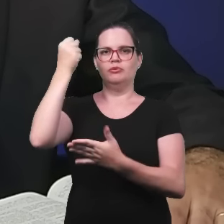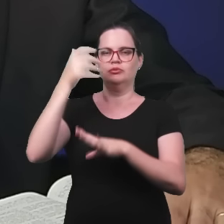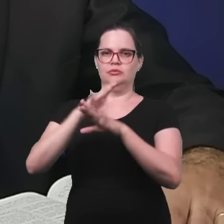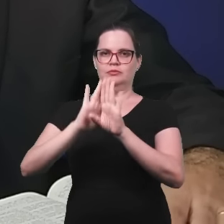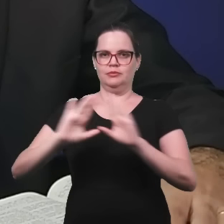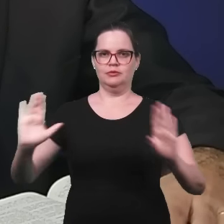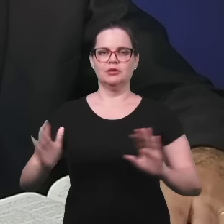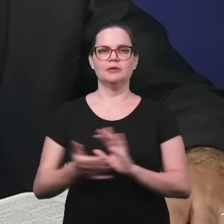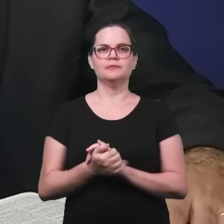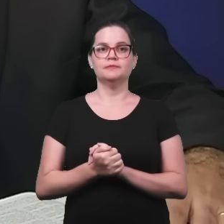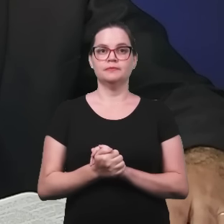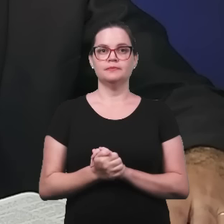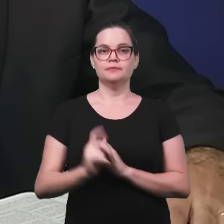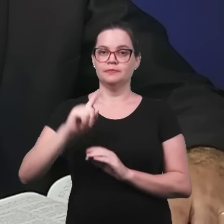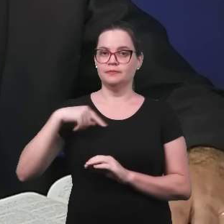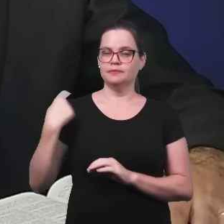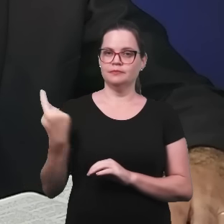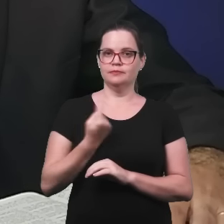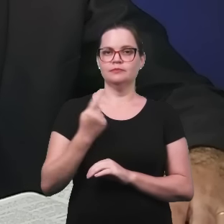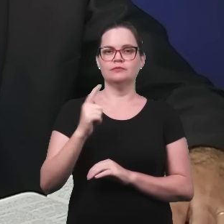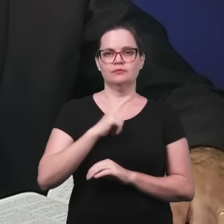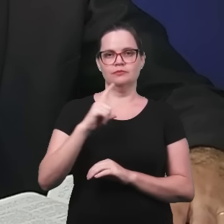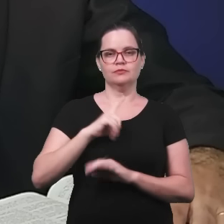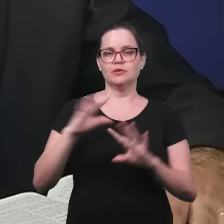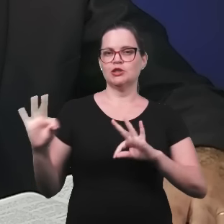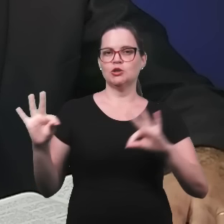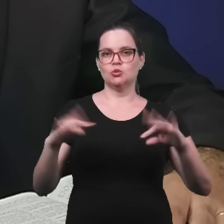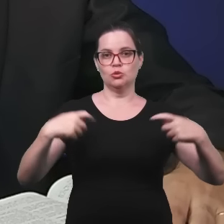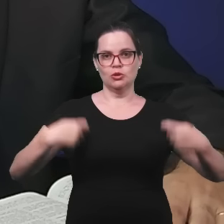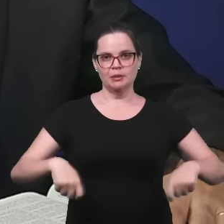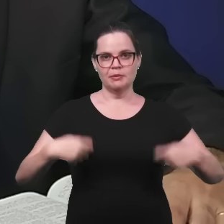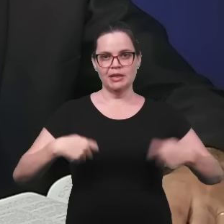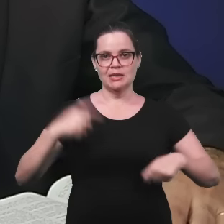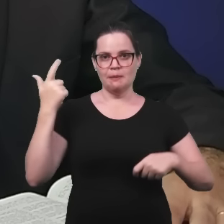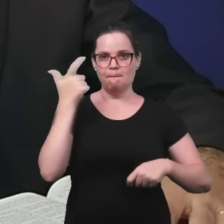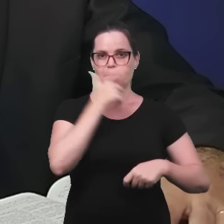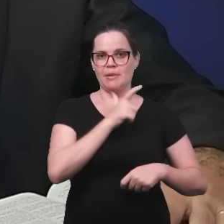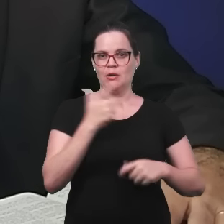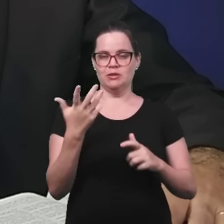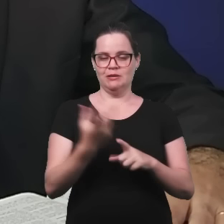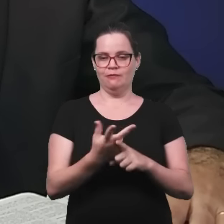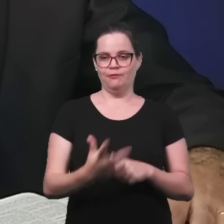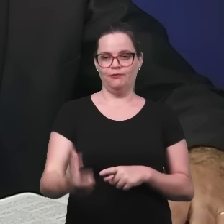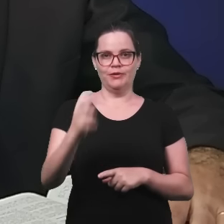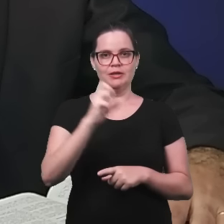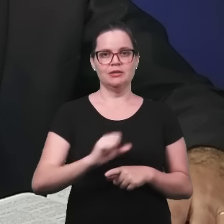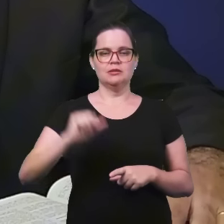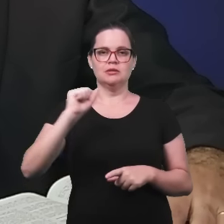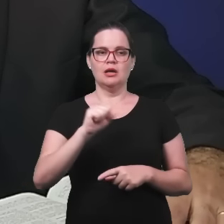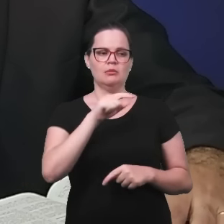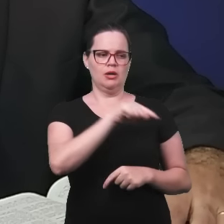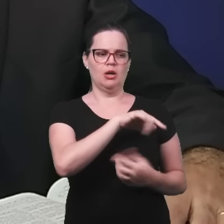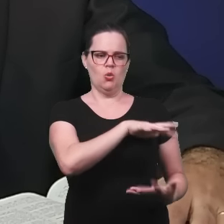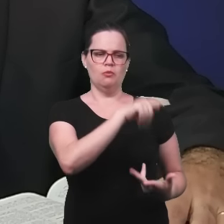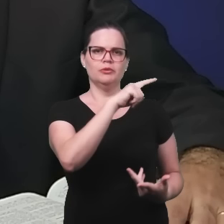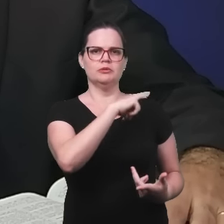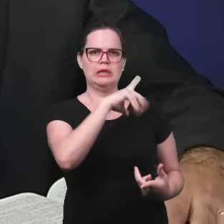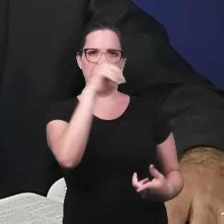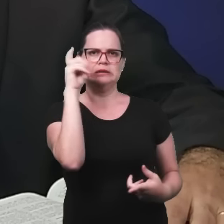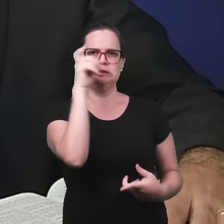Então, nós vamos ter os recursos que precisamos para vencer o mundo lá fora, período de trevas,